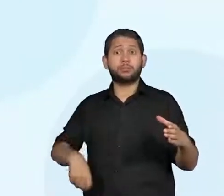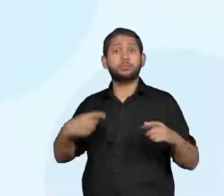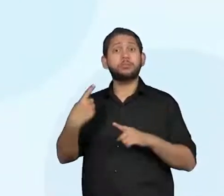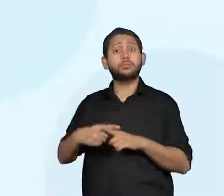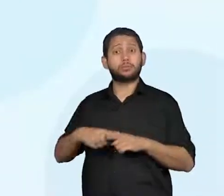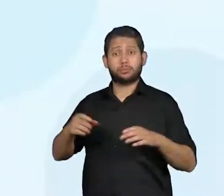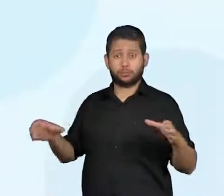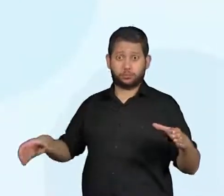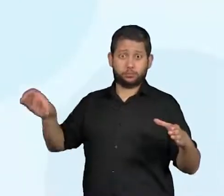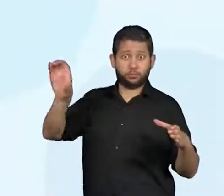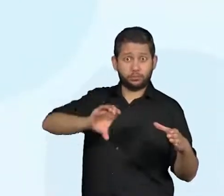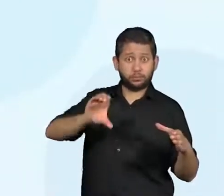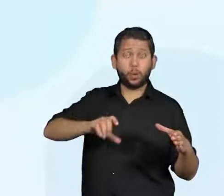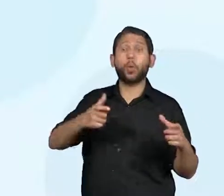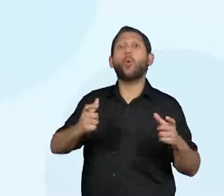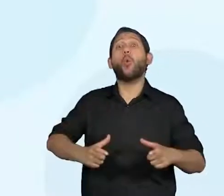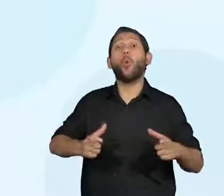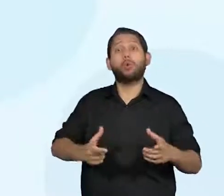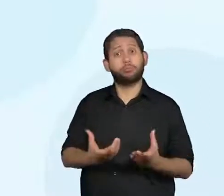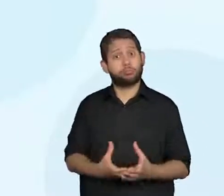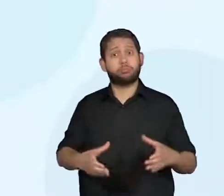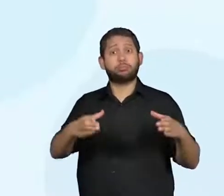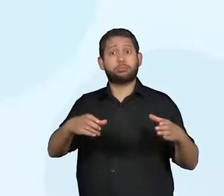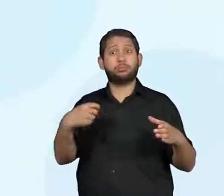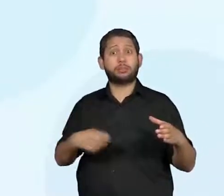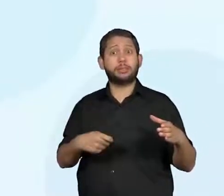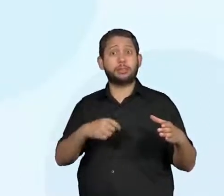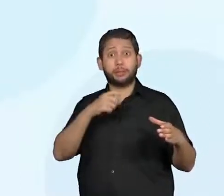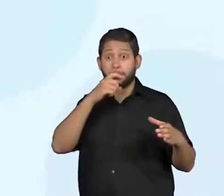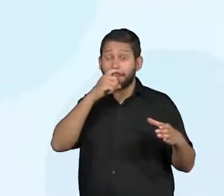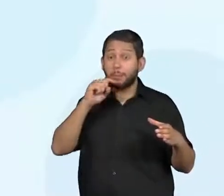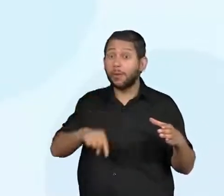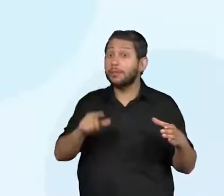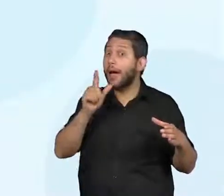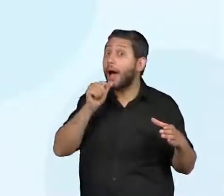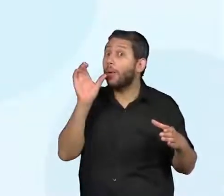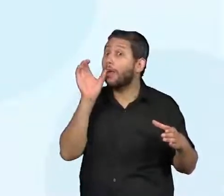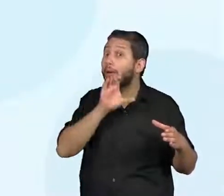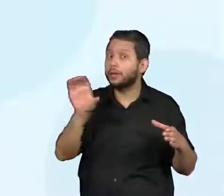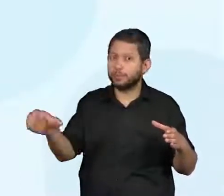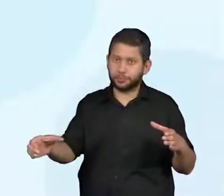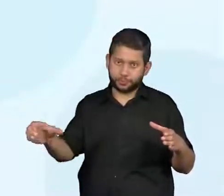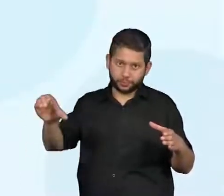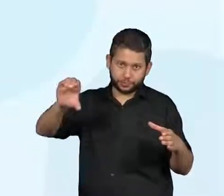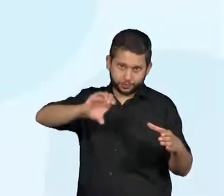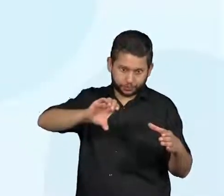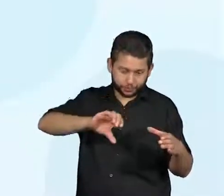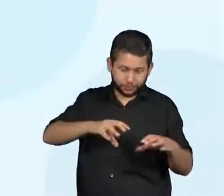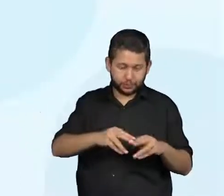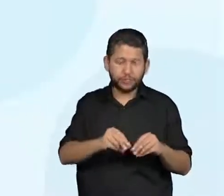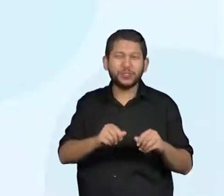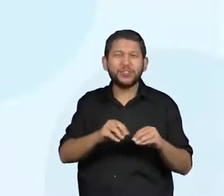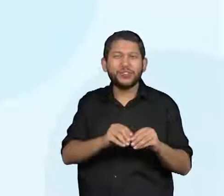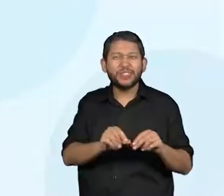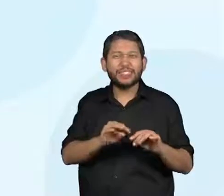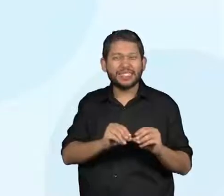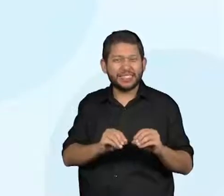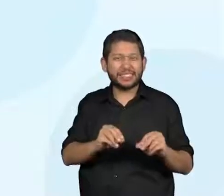para o seu preparo. Então, já foi a primeira parte. Você vai jogar o polvilho lá até que ele vire uma farofinha.